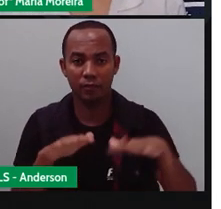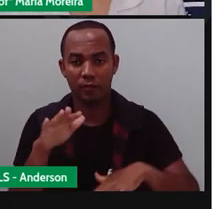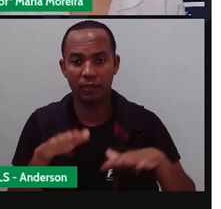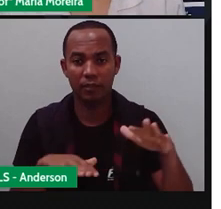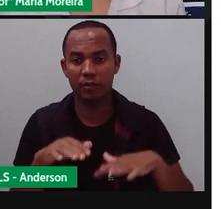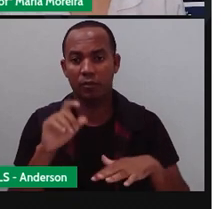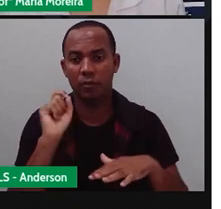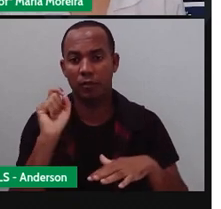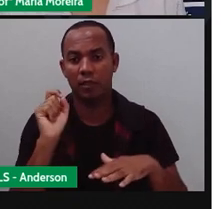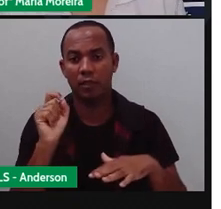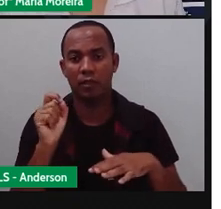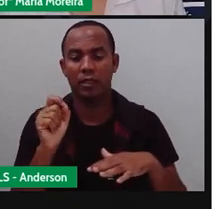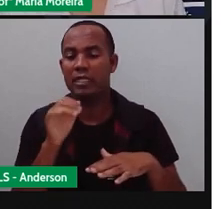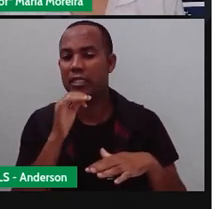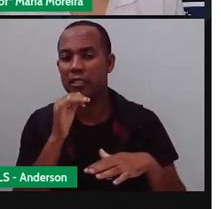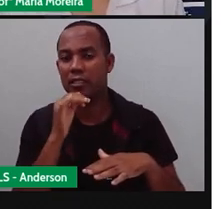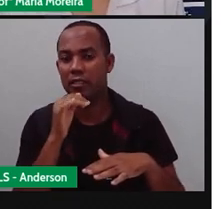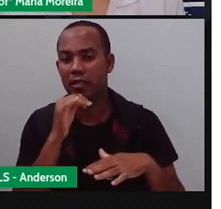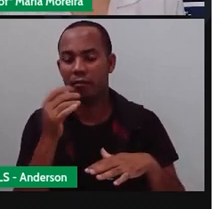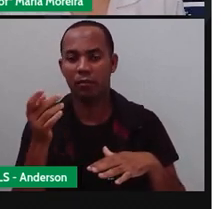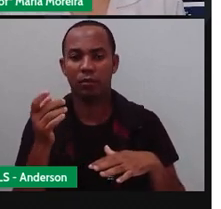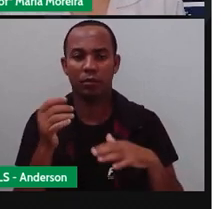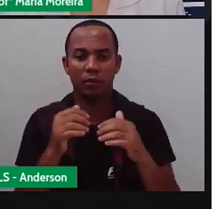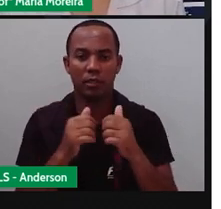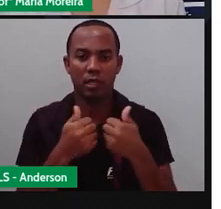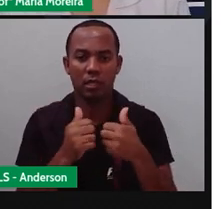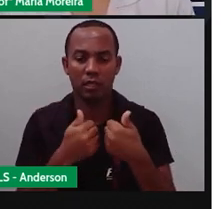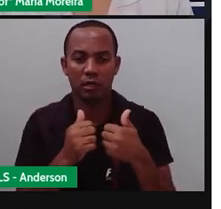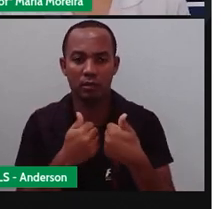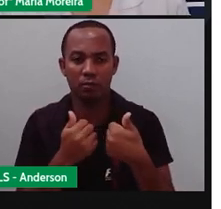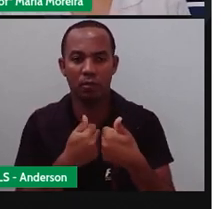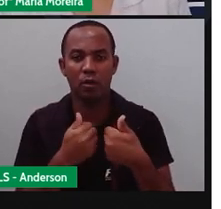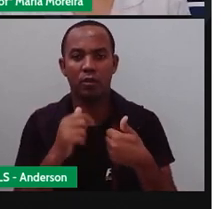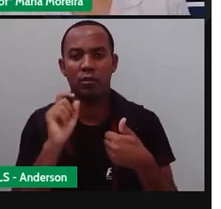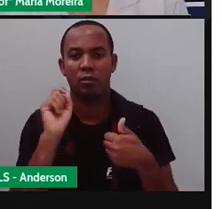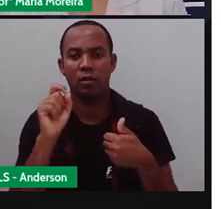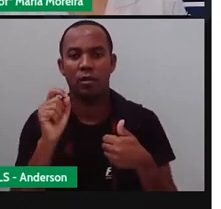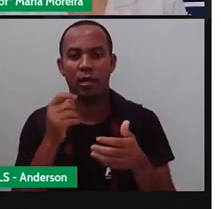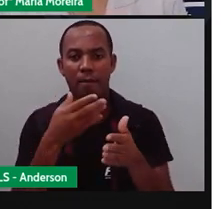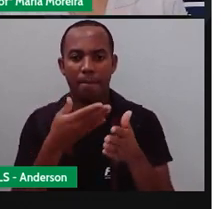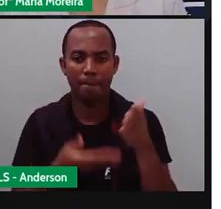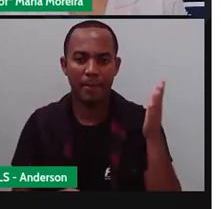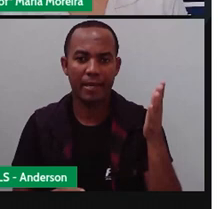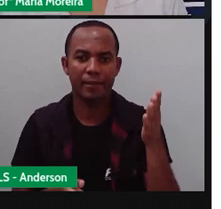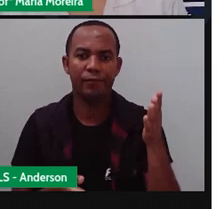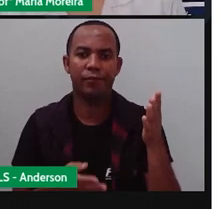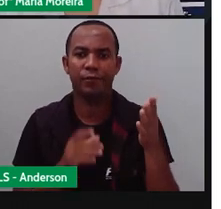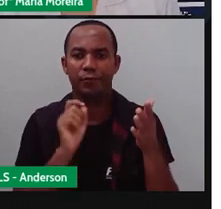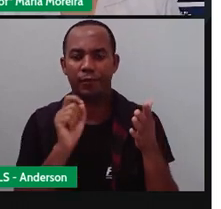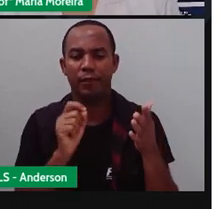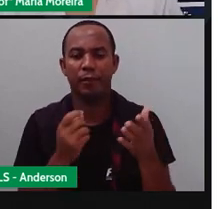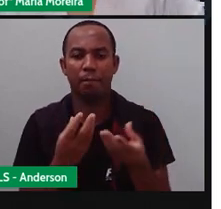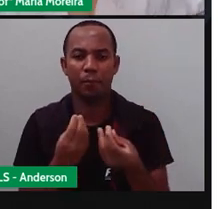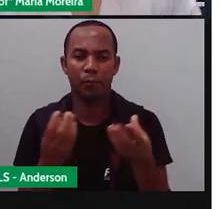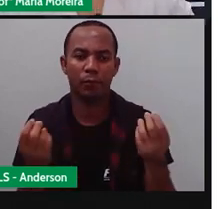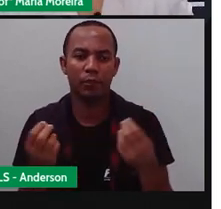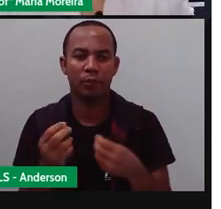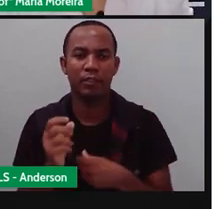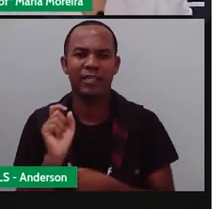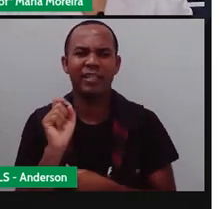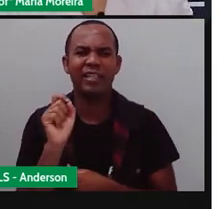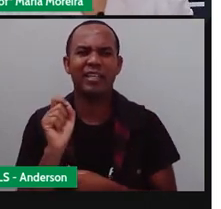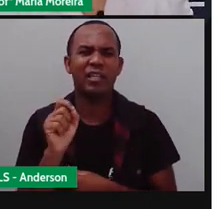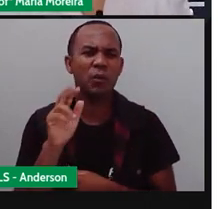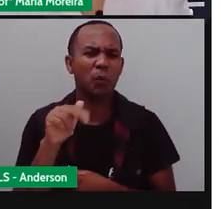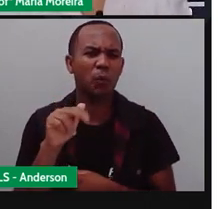de transporte né causa perdas econômicas e dificulta as relações sociais da população então assim que